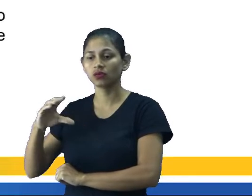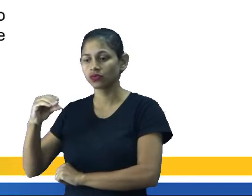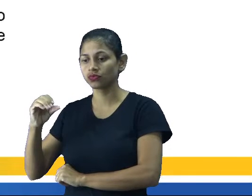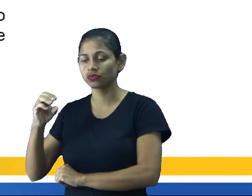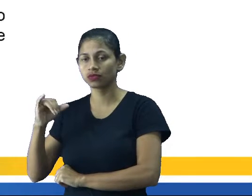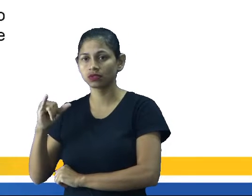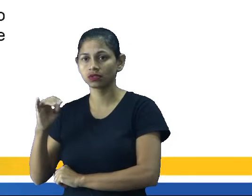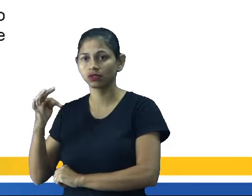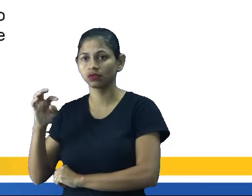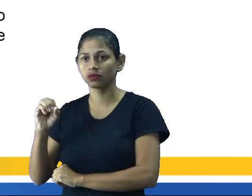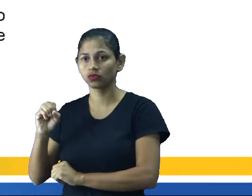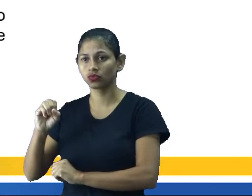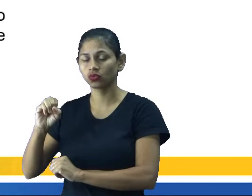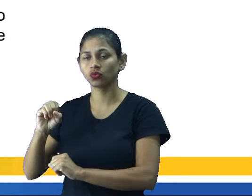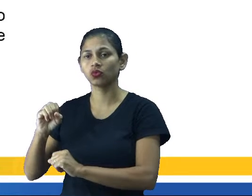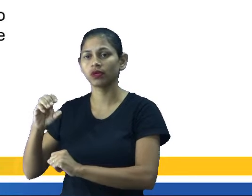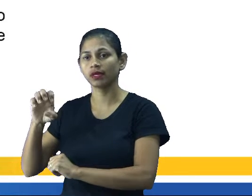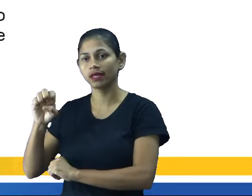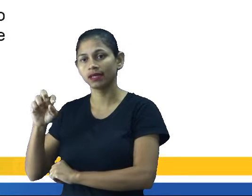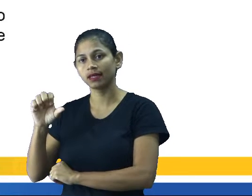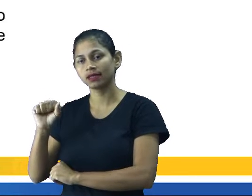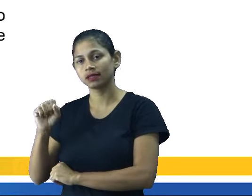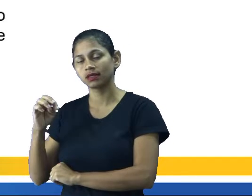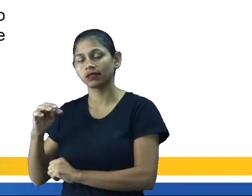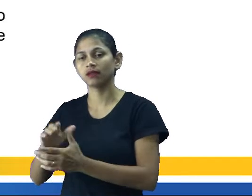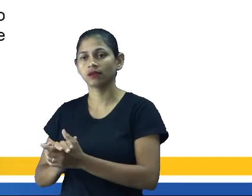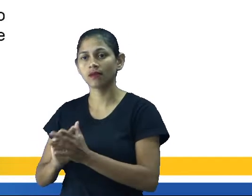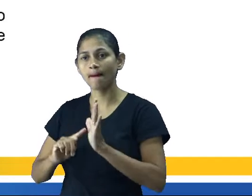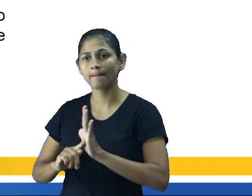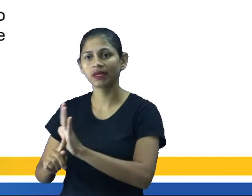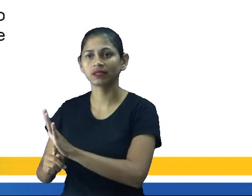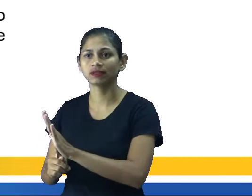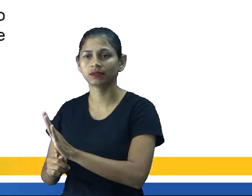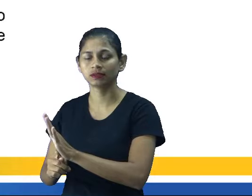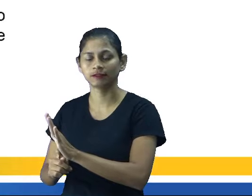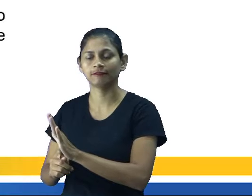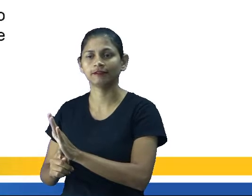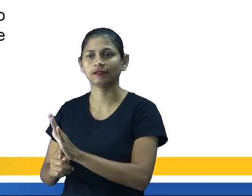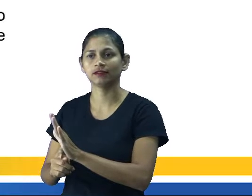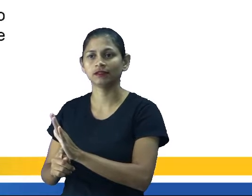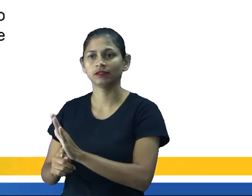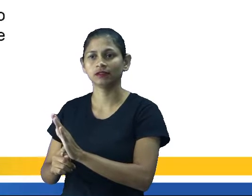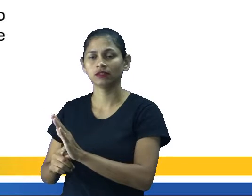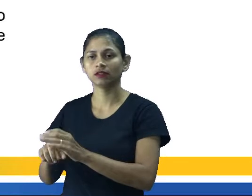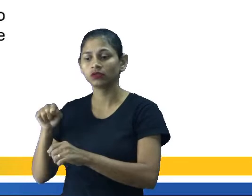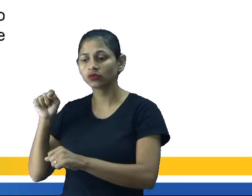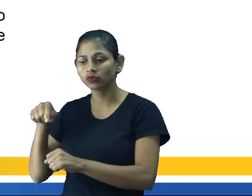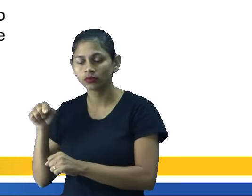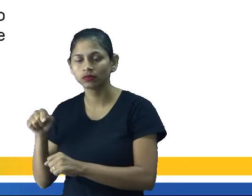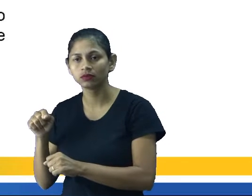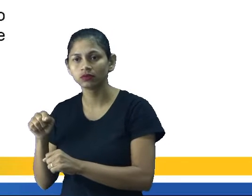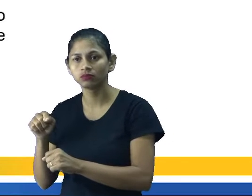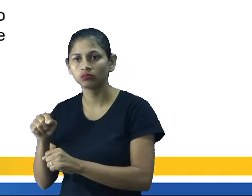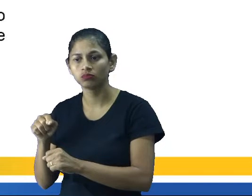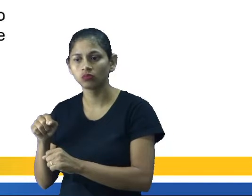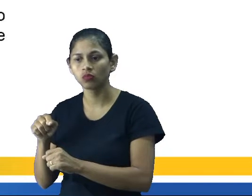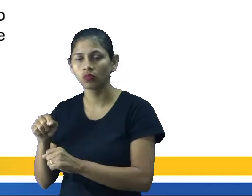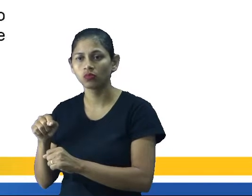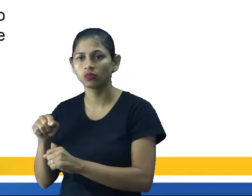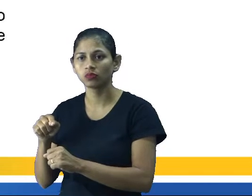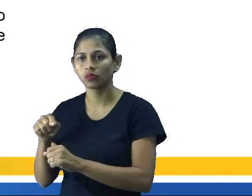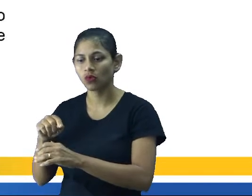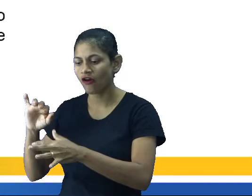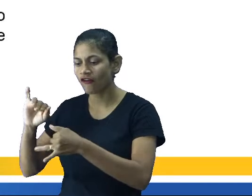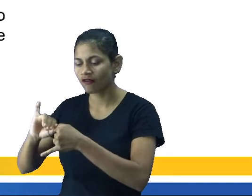capazes de realizar endocitose e exocitose. As células eucariontes são capazes de realizar dois importantes